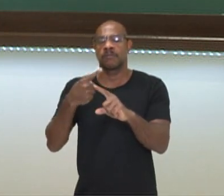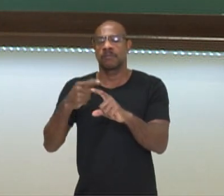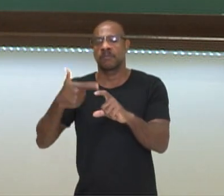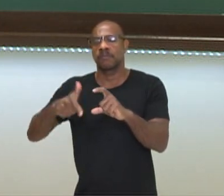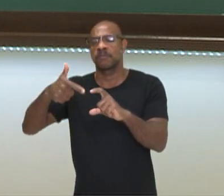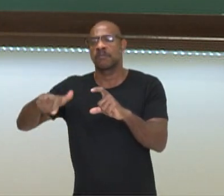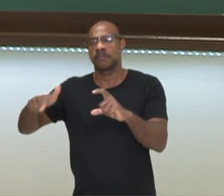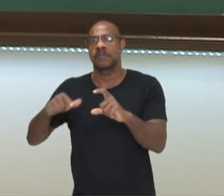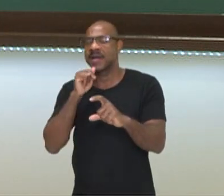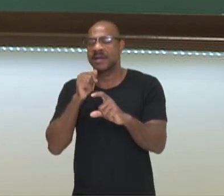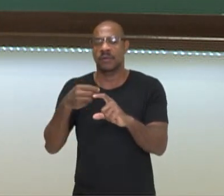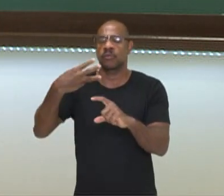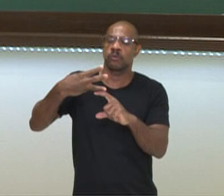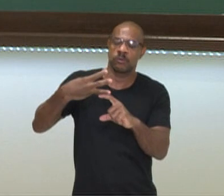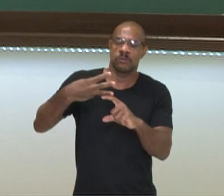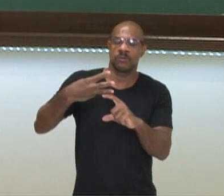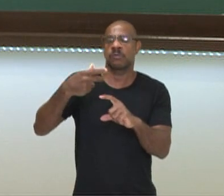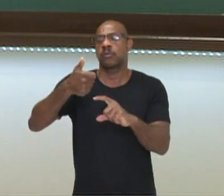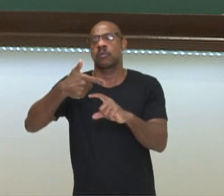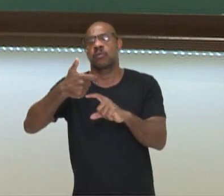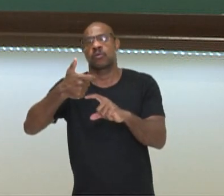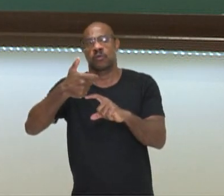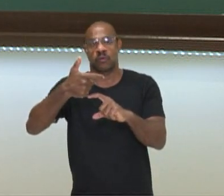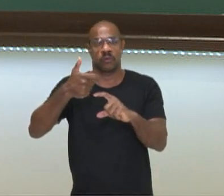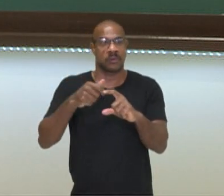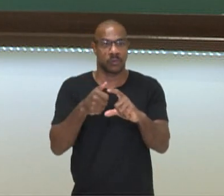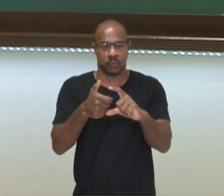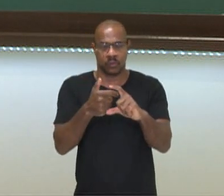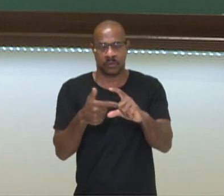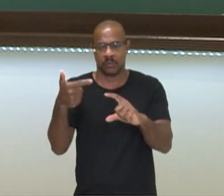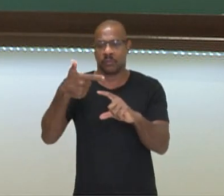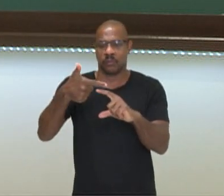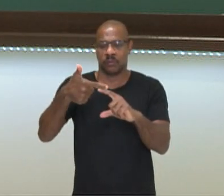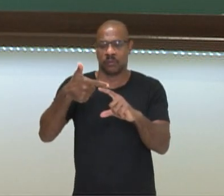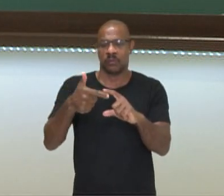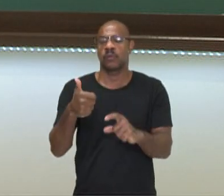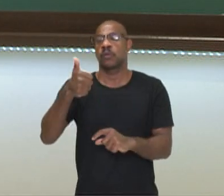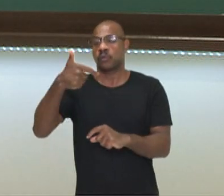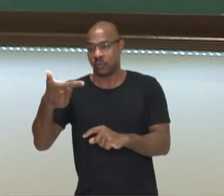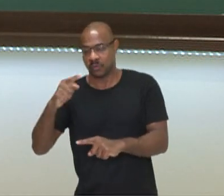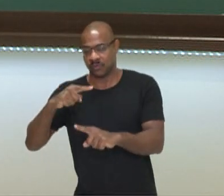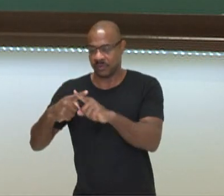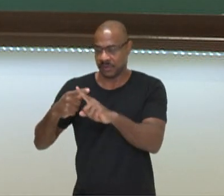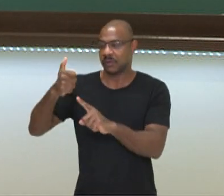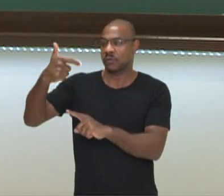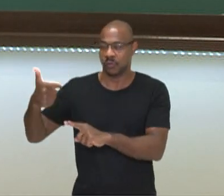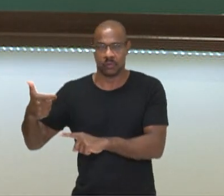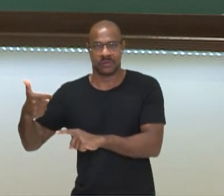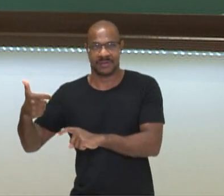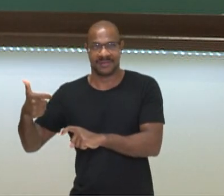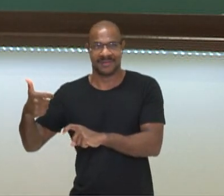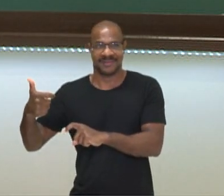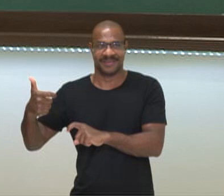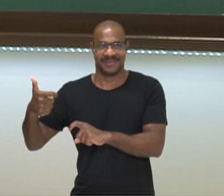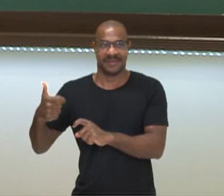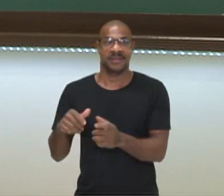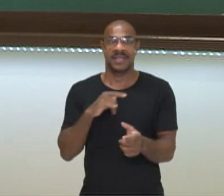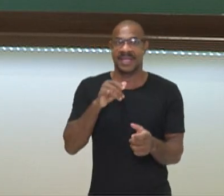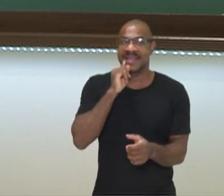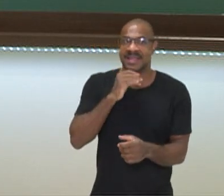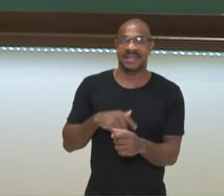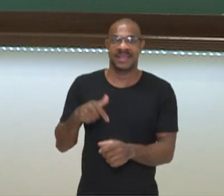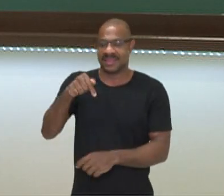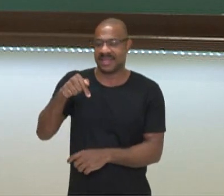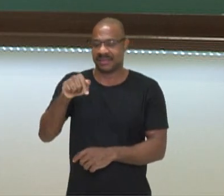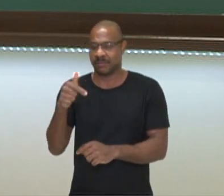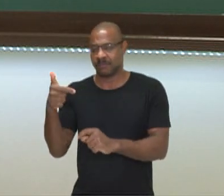repetir. Então, se aqui eu tenho 12 ao quadrado, então eu vou fazer 12 vezes 12. Se aqui eu tenho